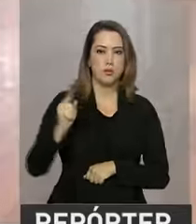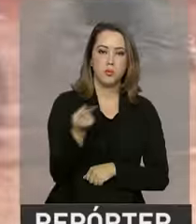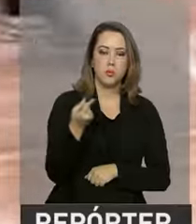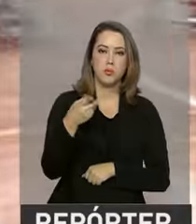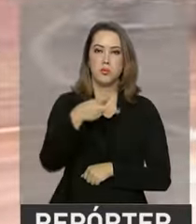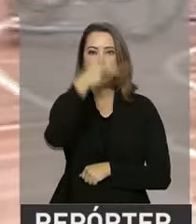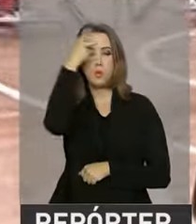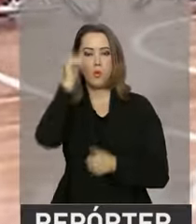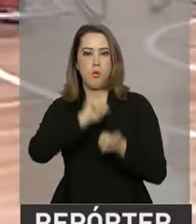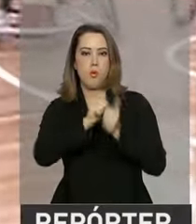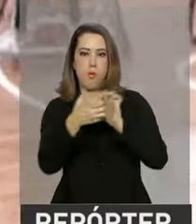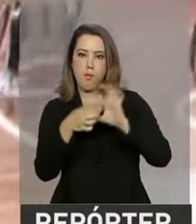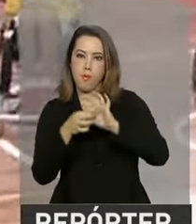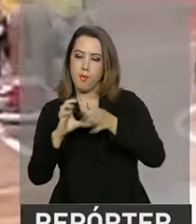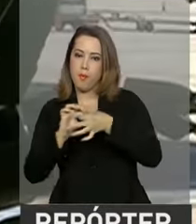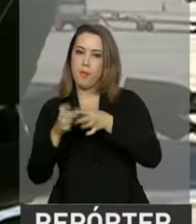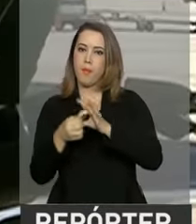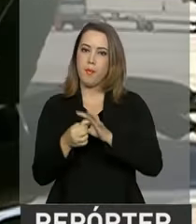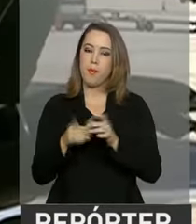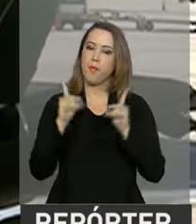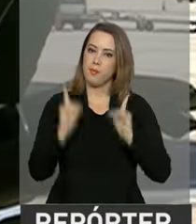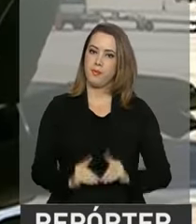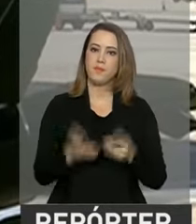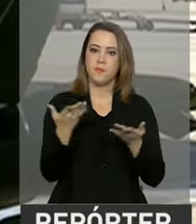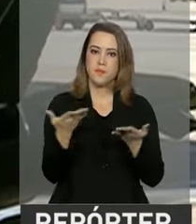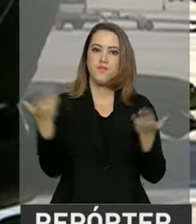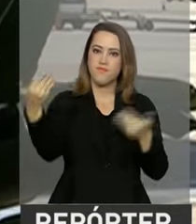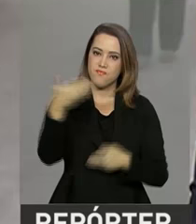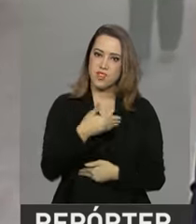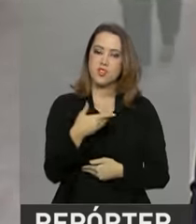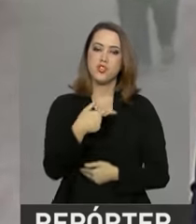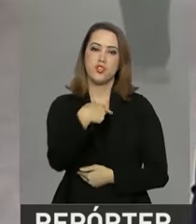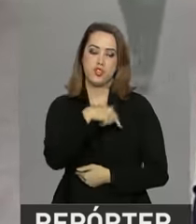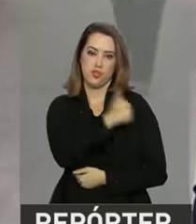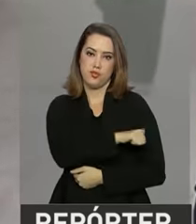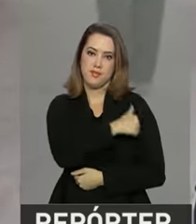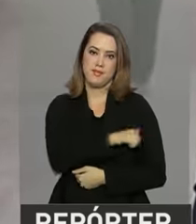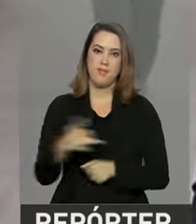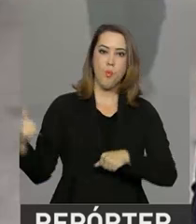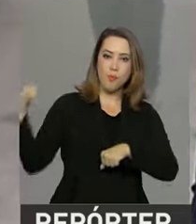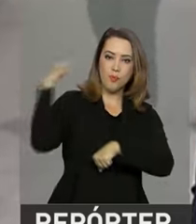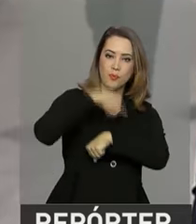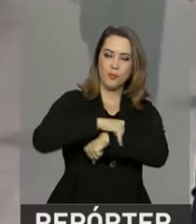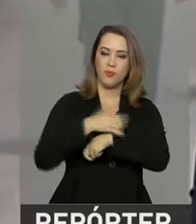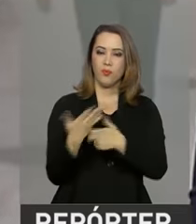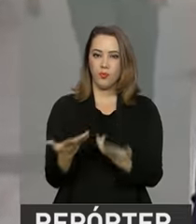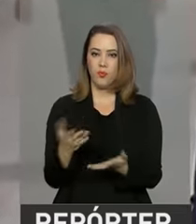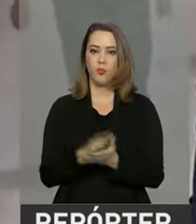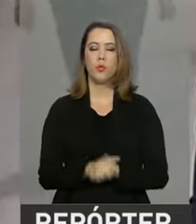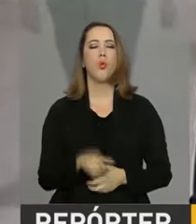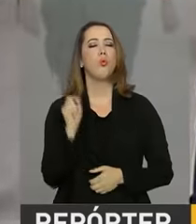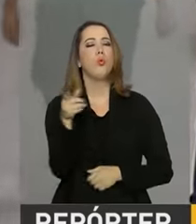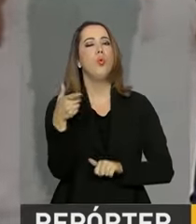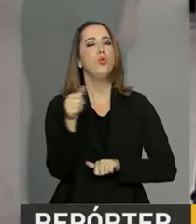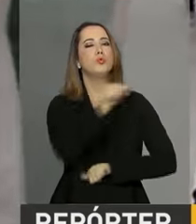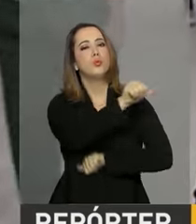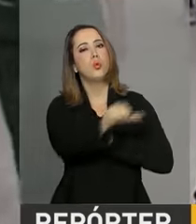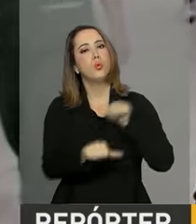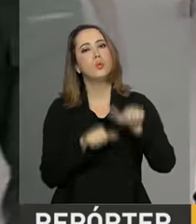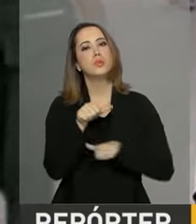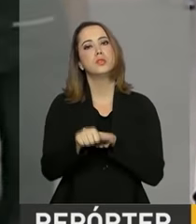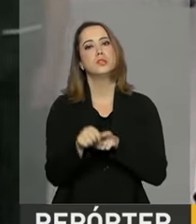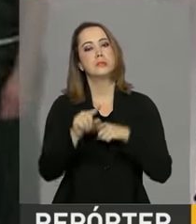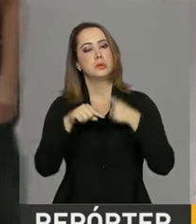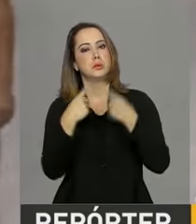Paralimpíadas participarão dos jogos e devem chegar ao rio de avião. Perguntado sobre o que muda na operação dos terminais